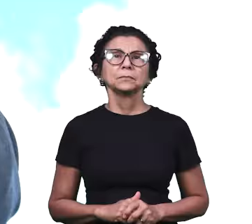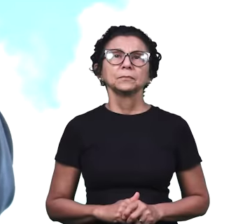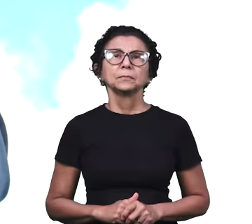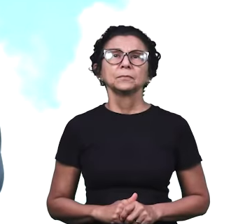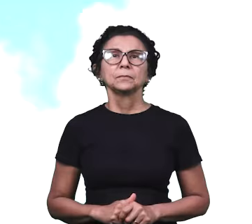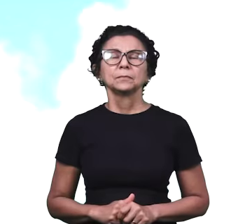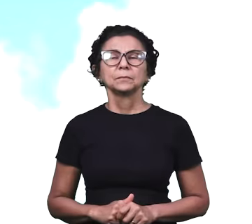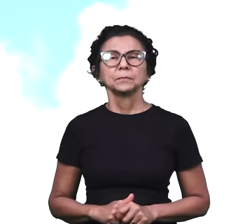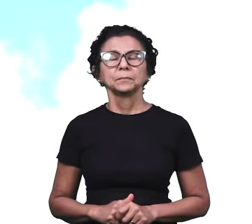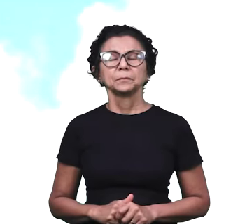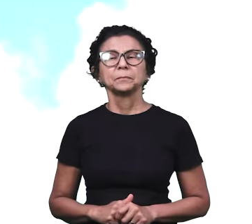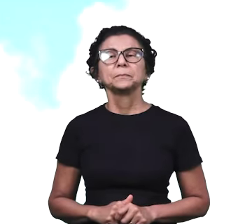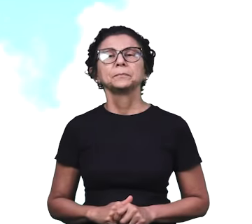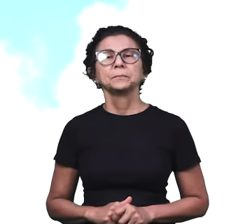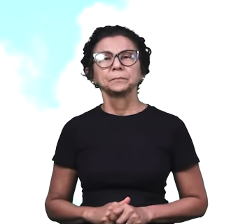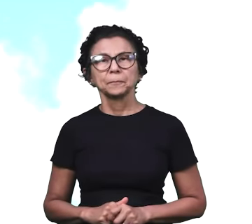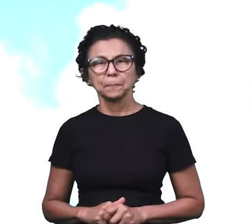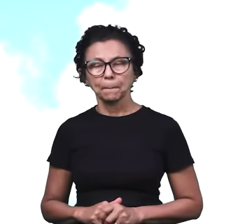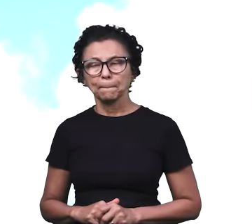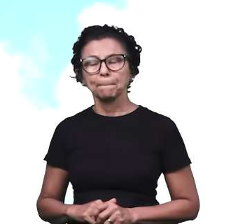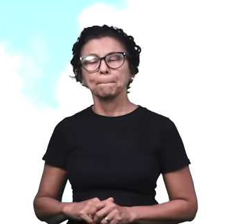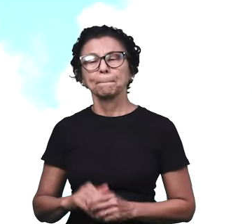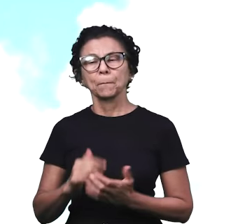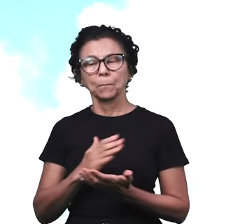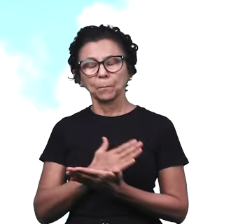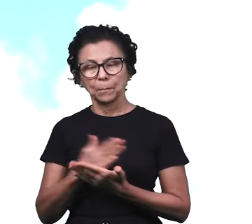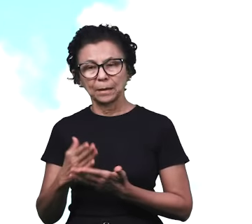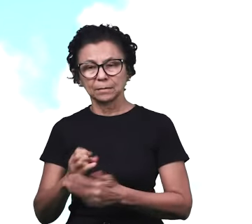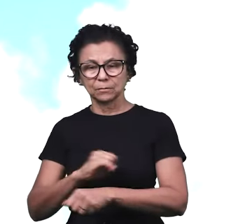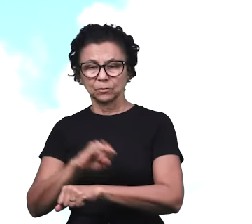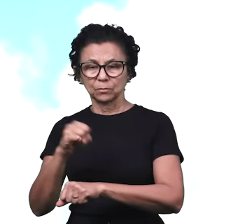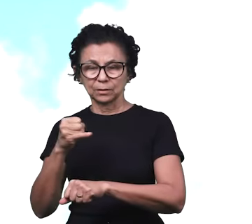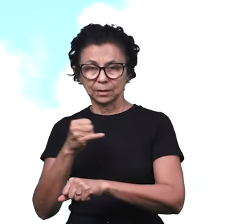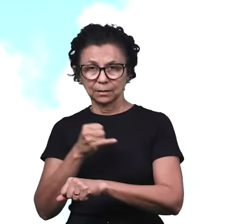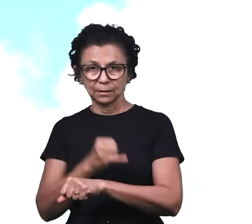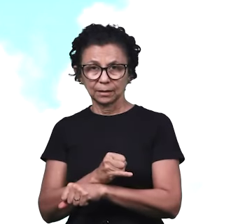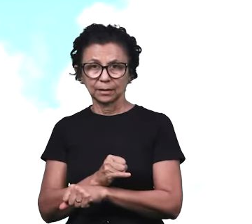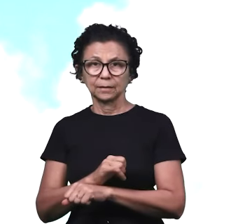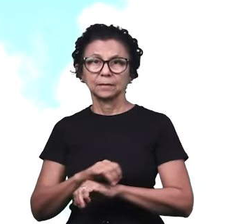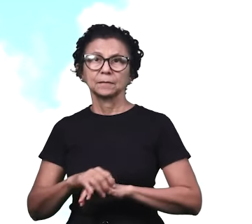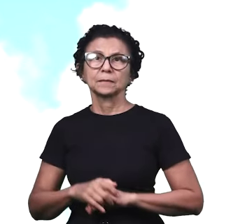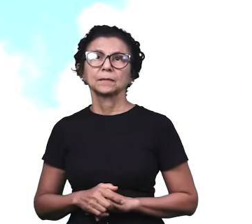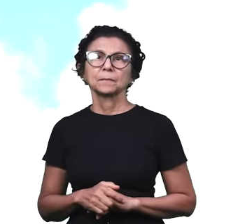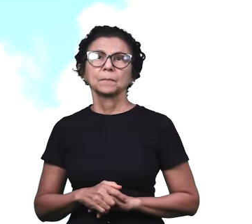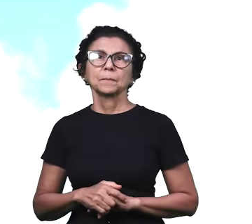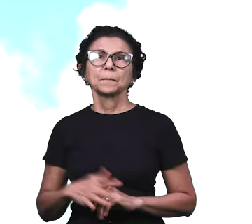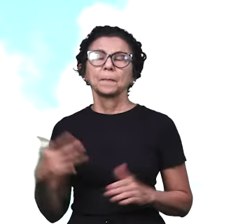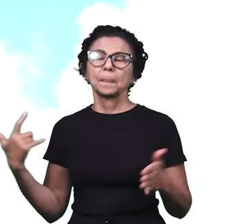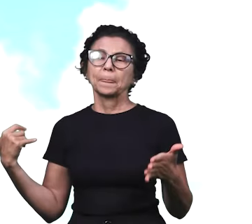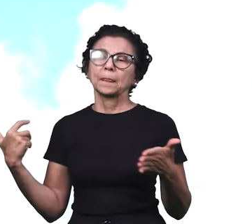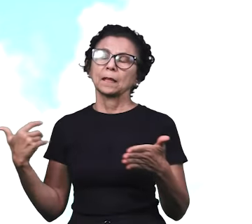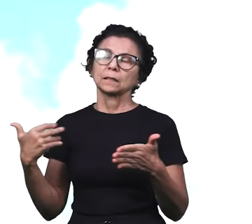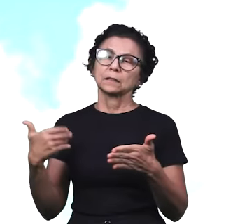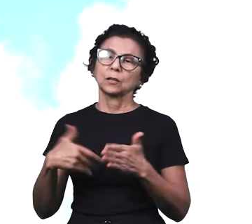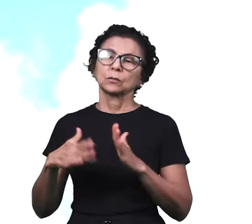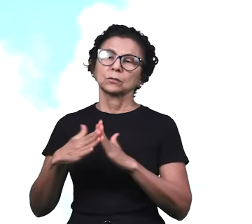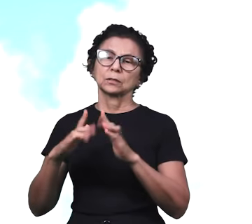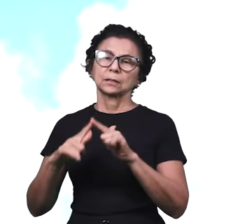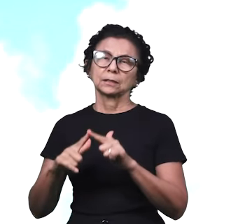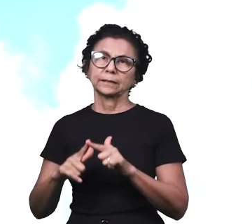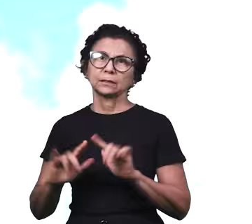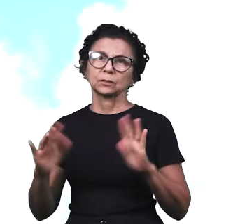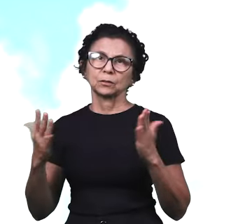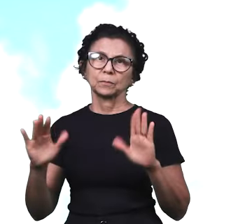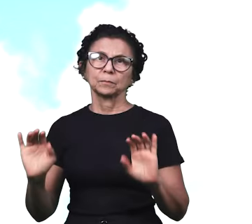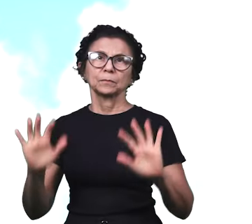Deus começa em Pentecostes, em Jerusalém, e até hoje essa igreja está comemorando uma grande festa. Eu